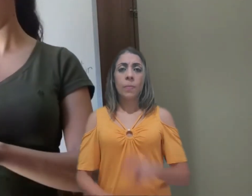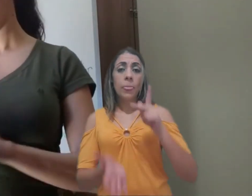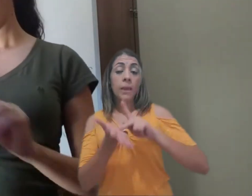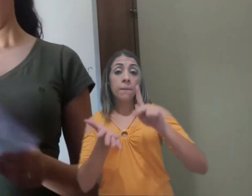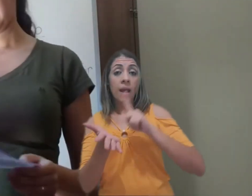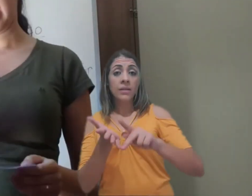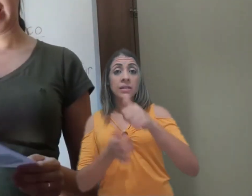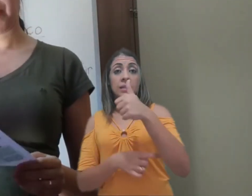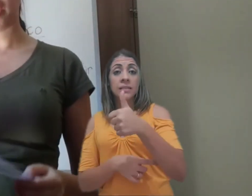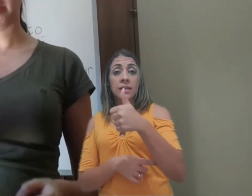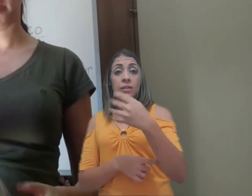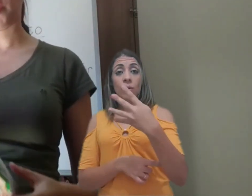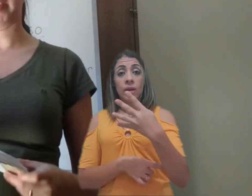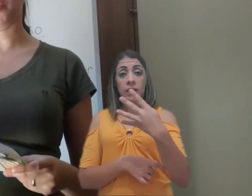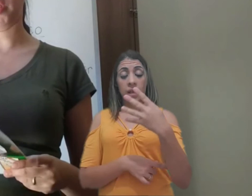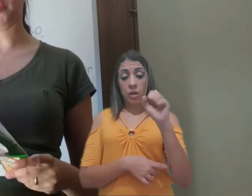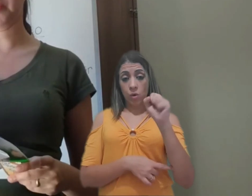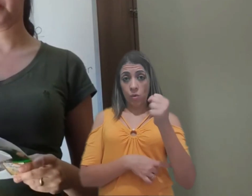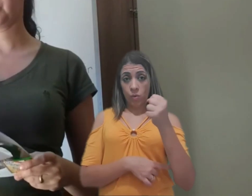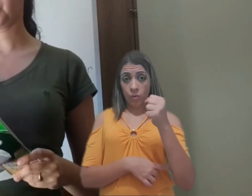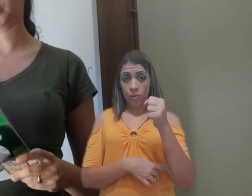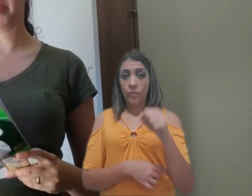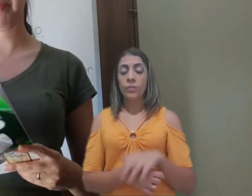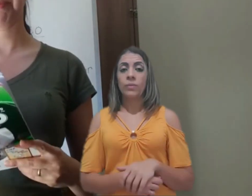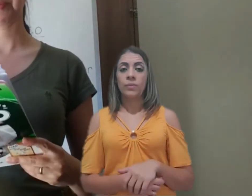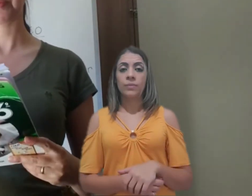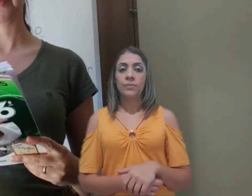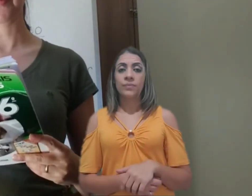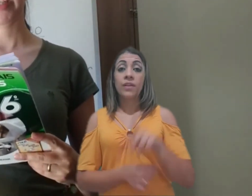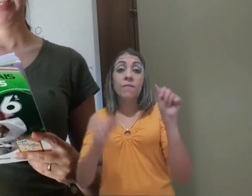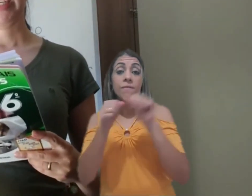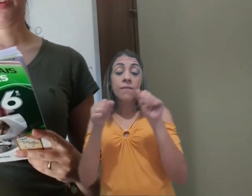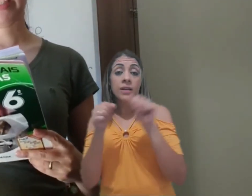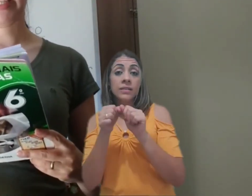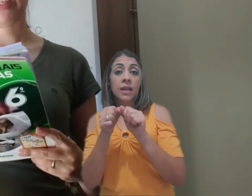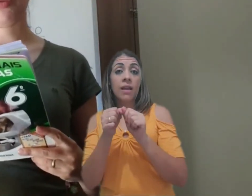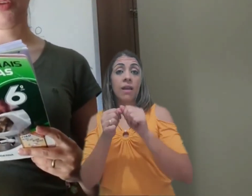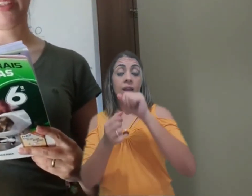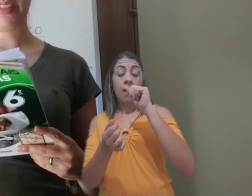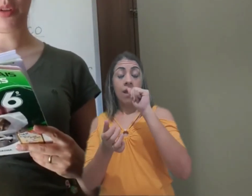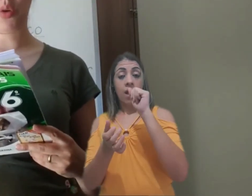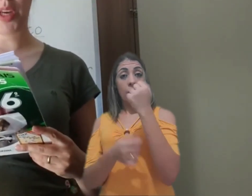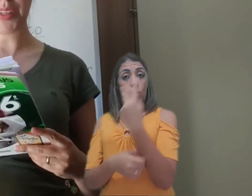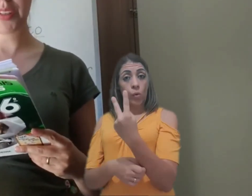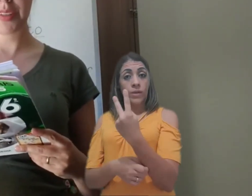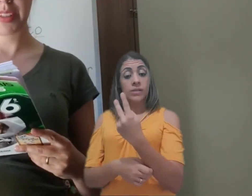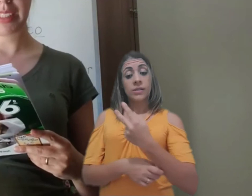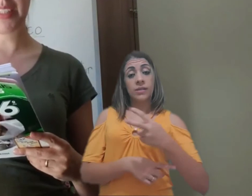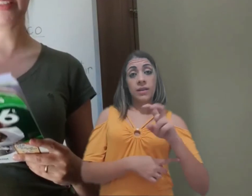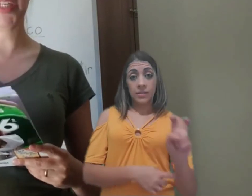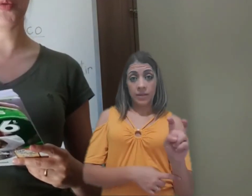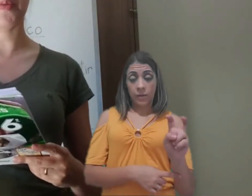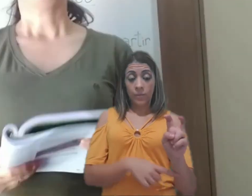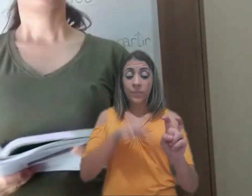tá? Na página 148, tudo bem? Vamos fazer as questões 2